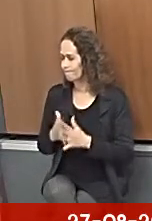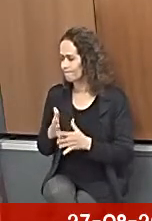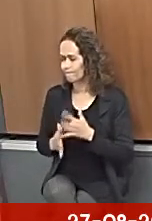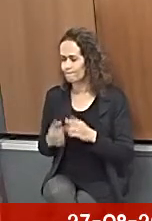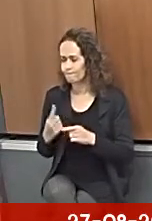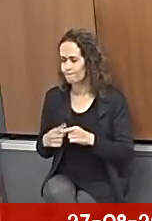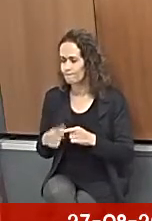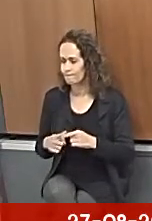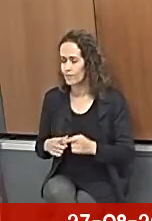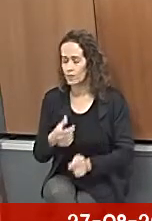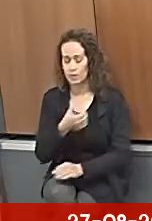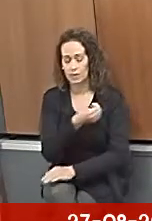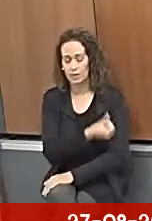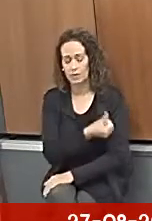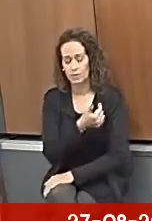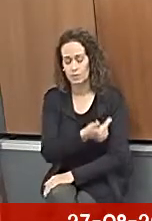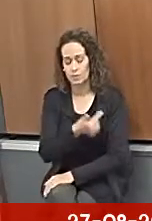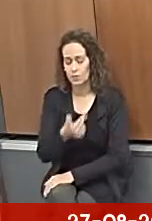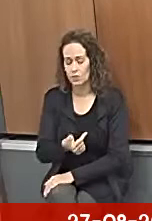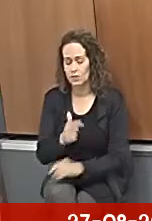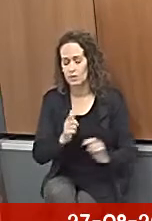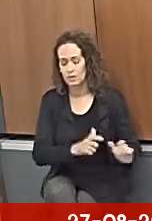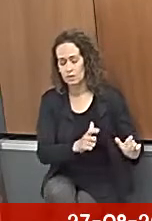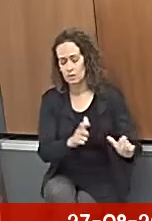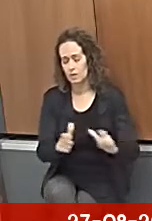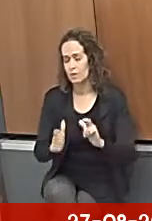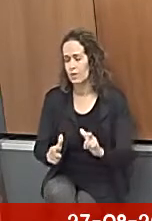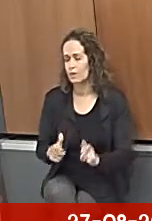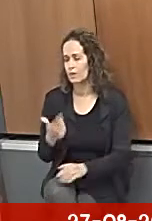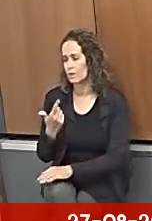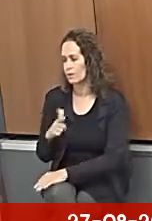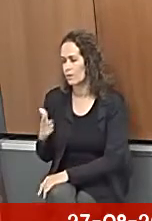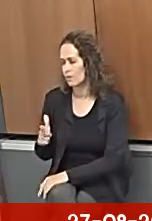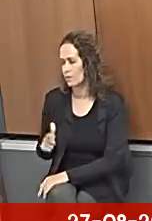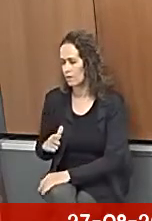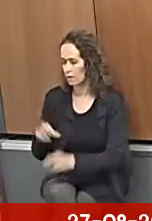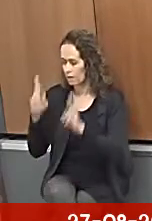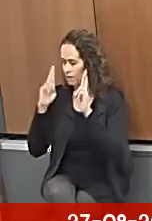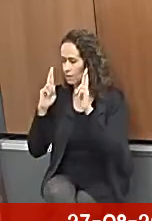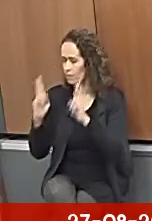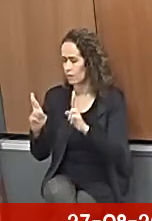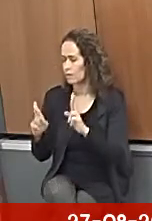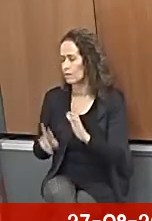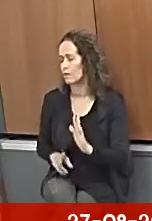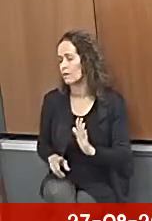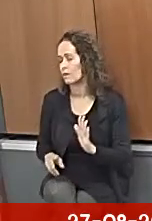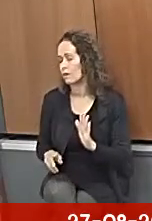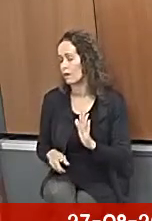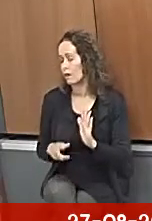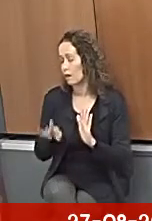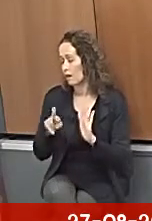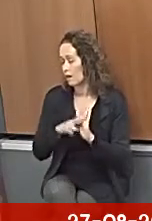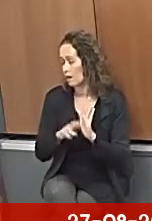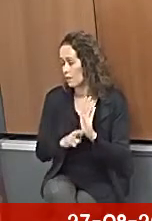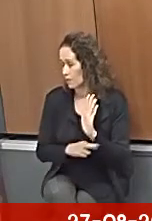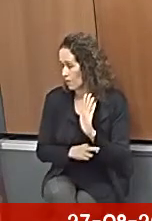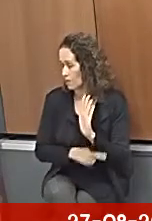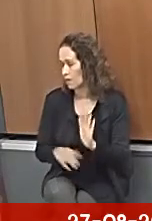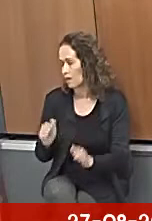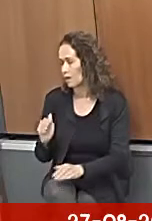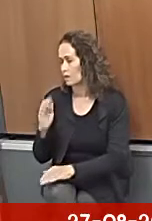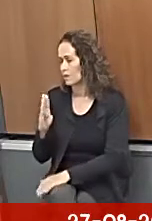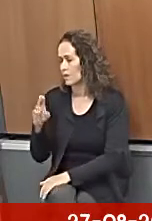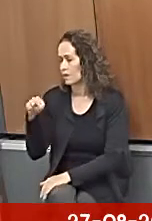dos 622 espaço respeito à norma 9050 da abnt que estipula que nenhuma